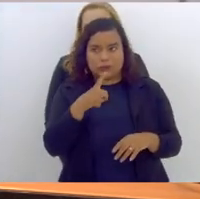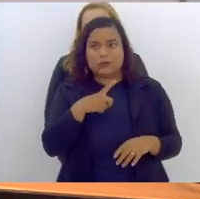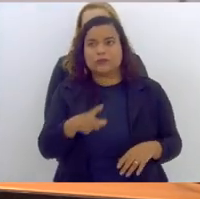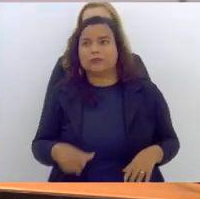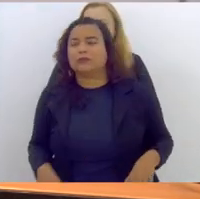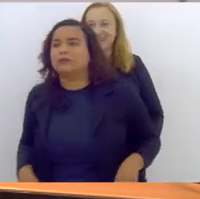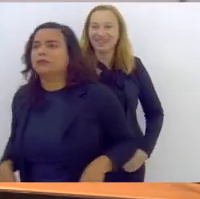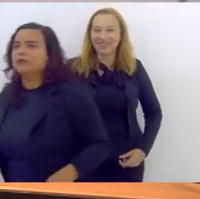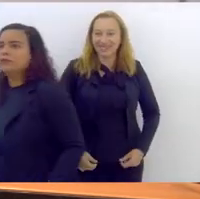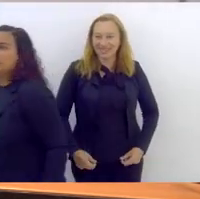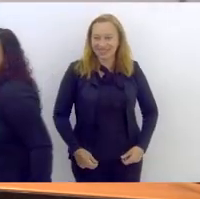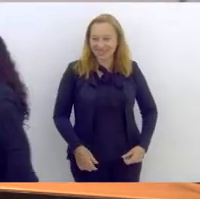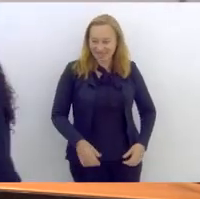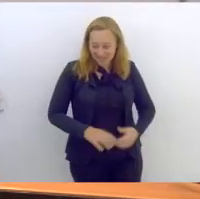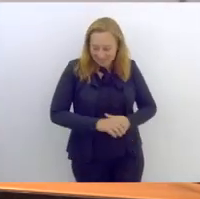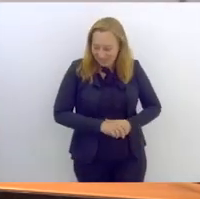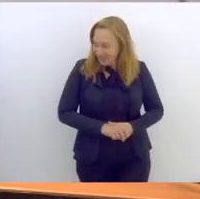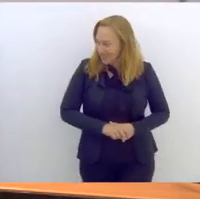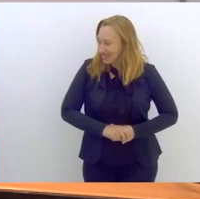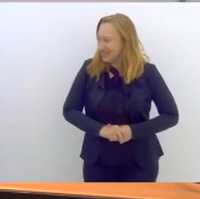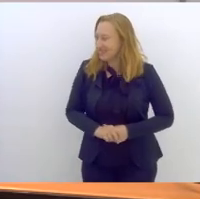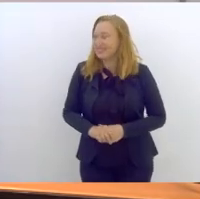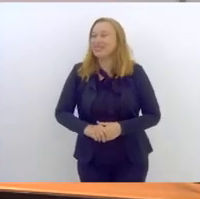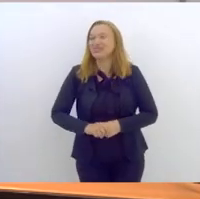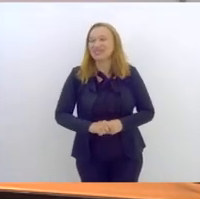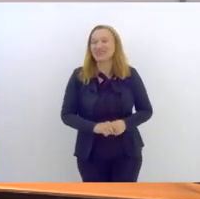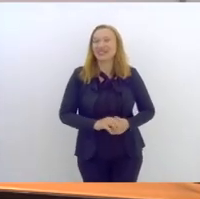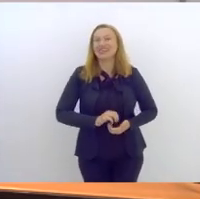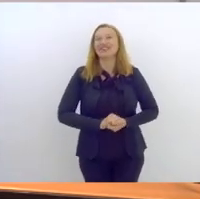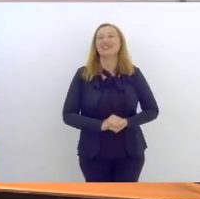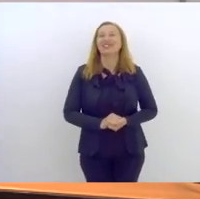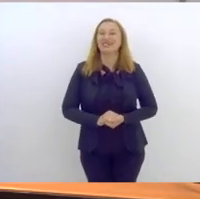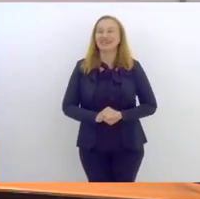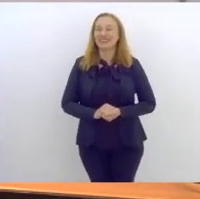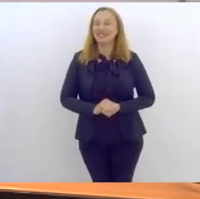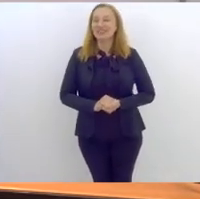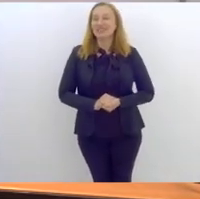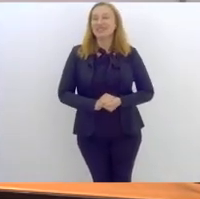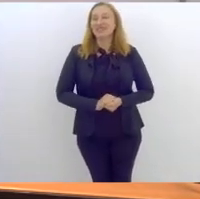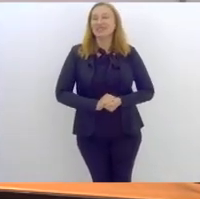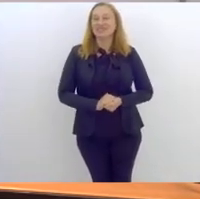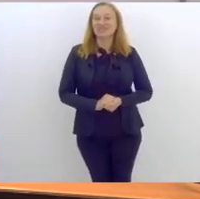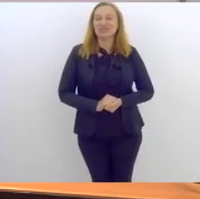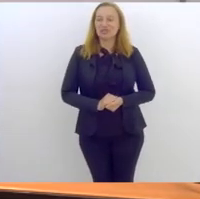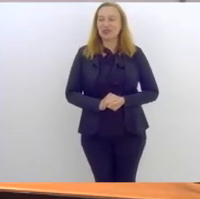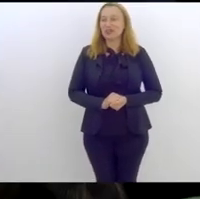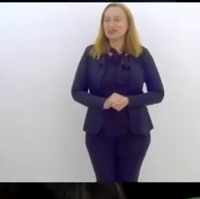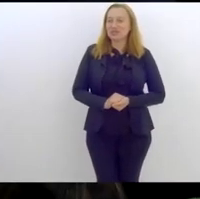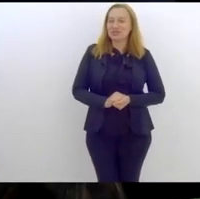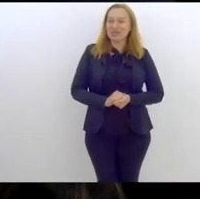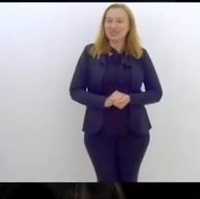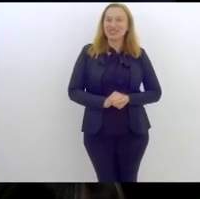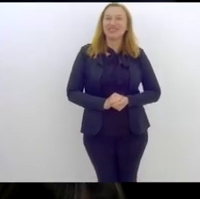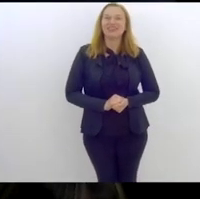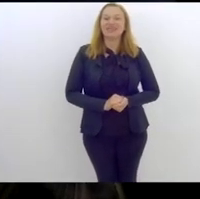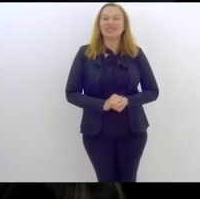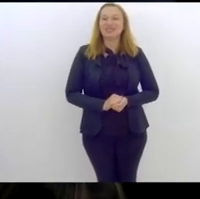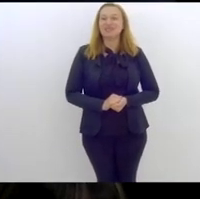em tela ok Deputado pois não Eu acho que